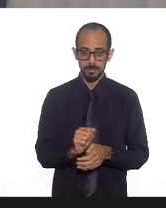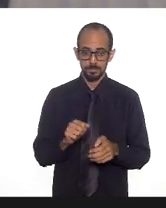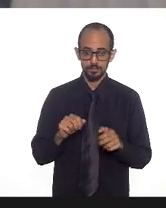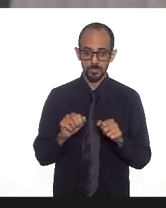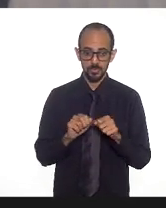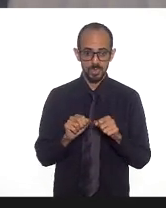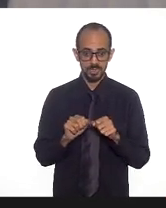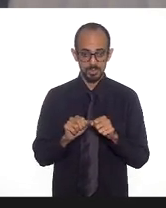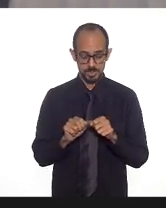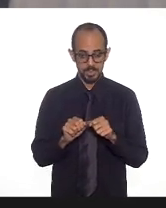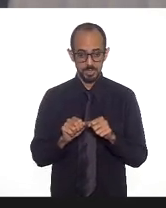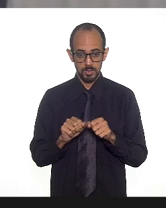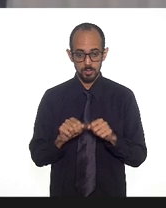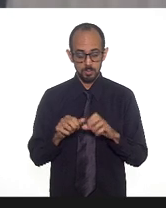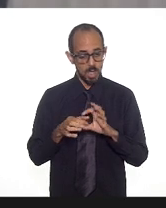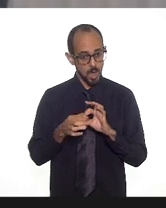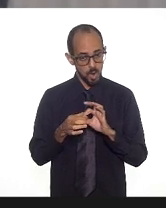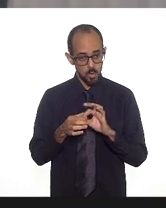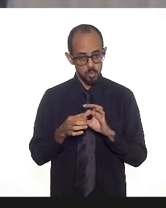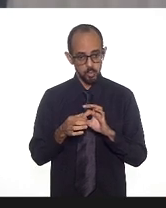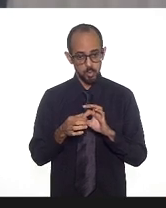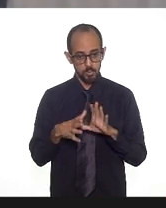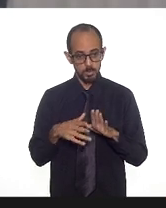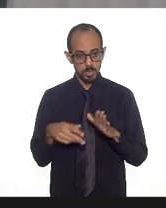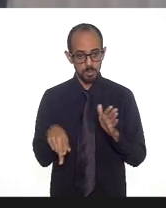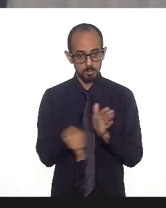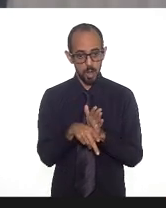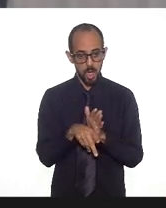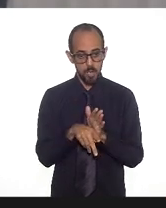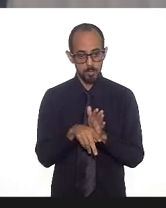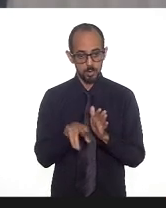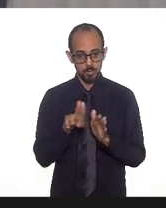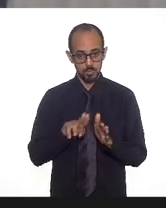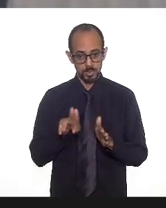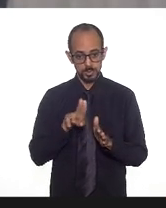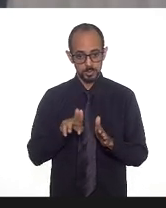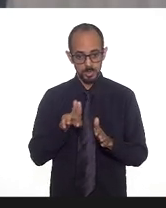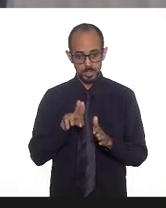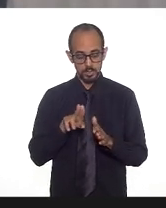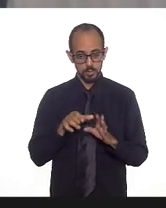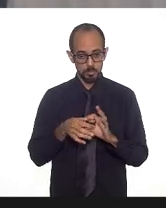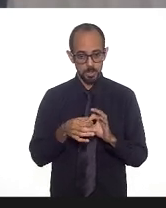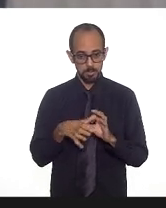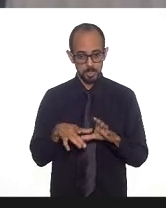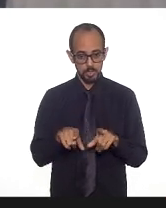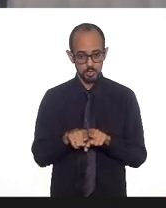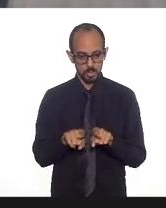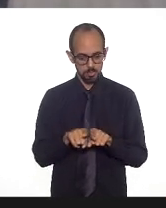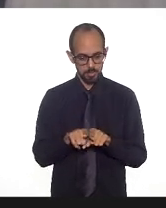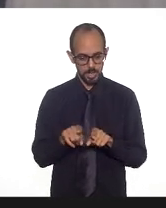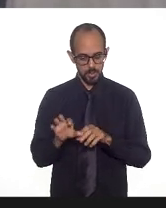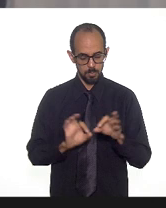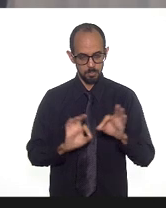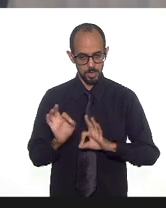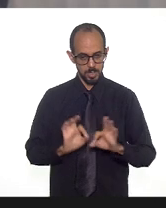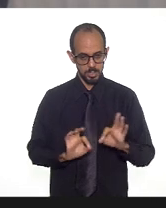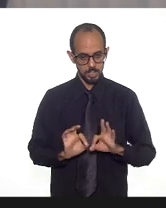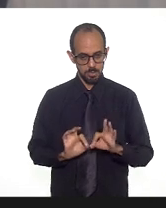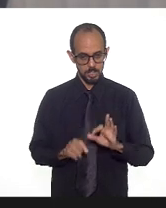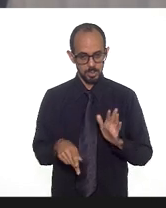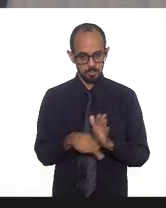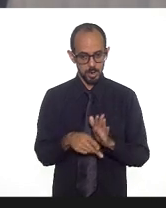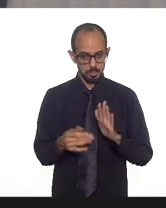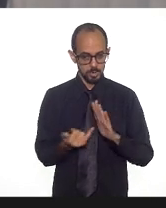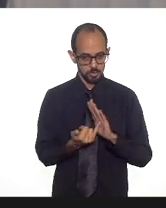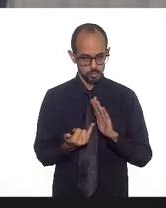uma autonomia das próprias universidades em relação à decisão e permite um planejamento da instituição